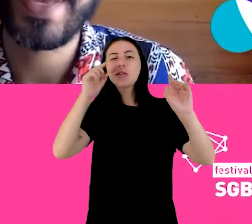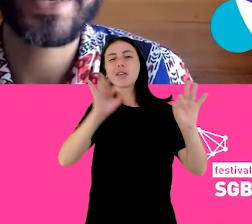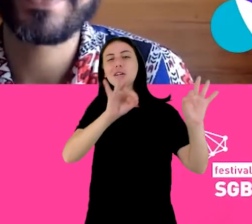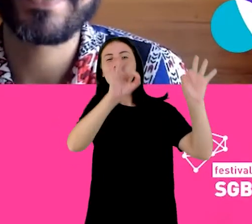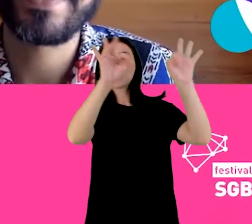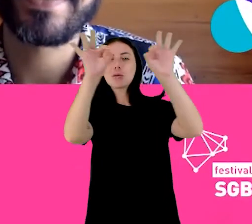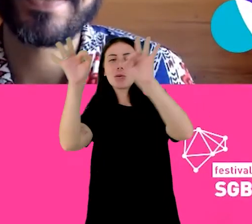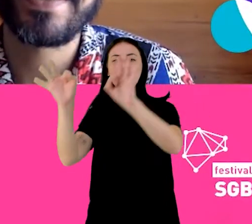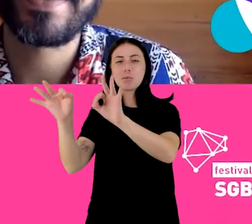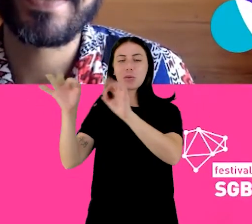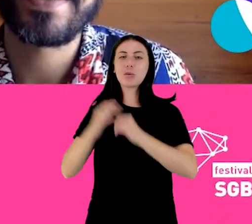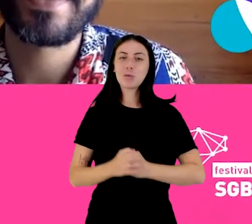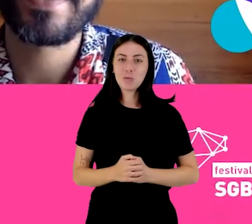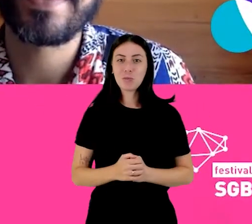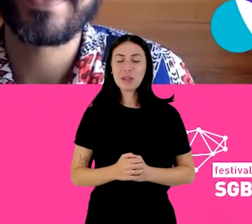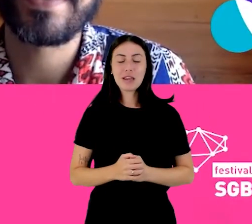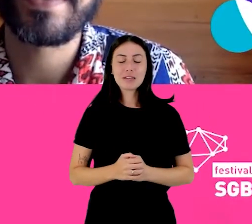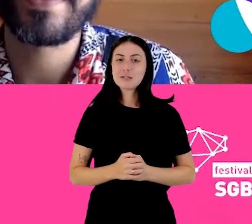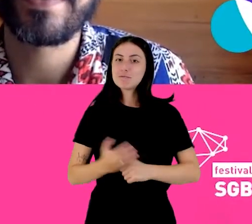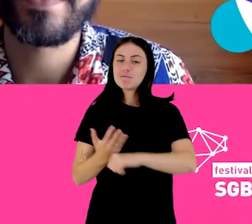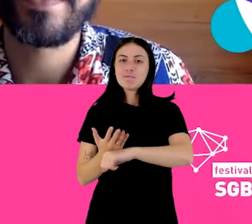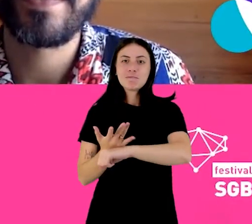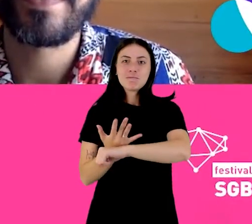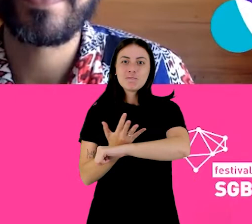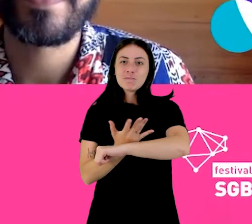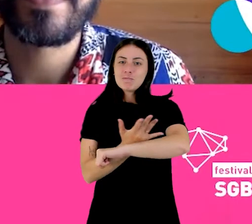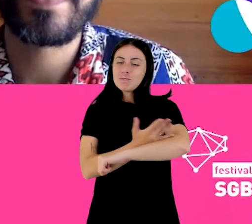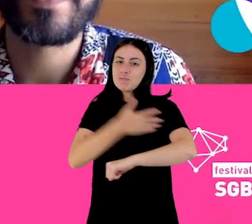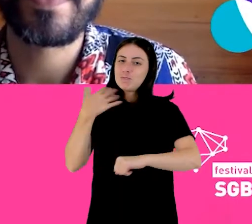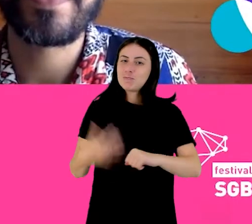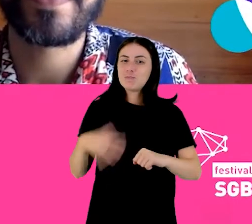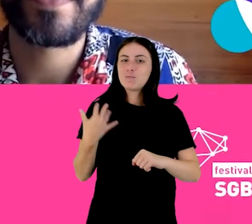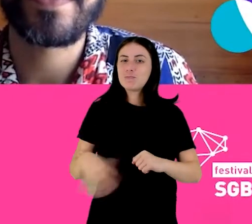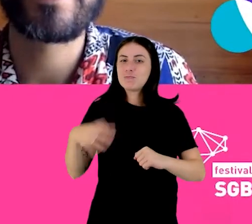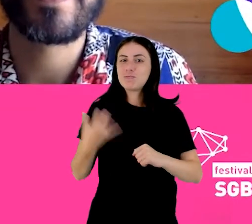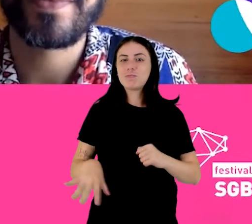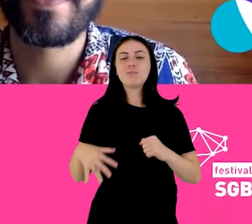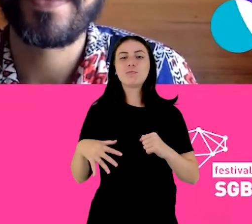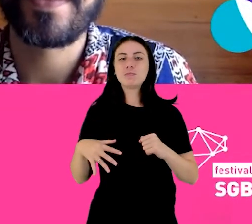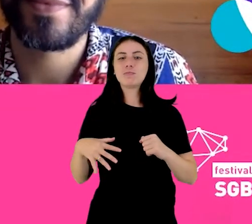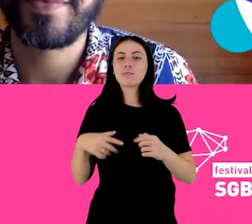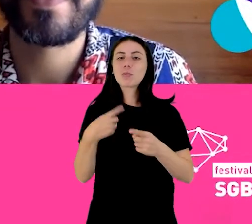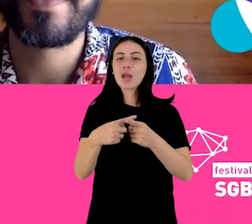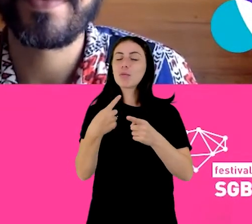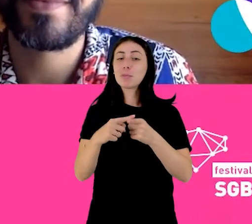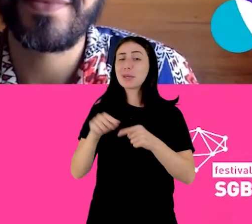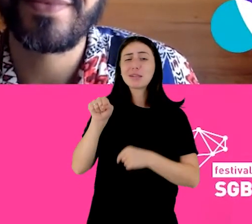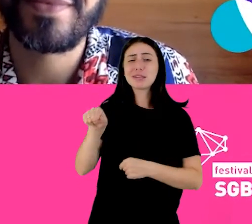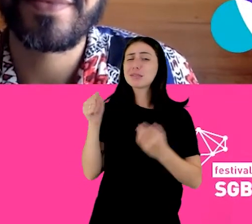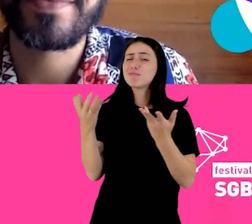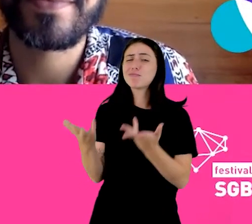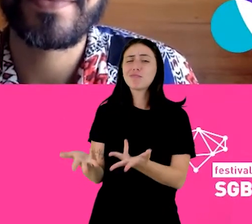gente participou da exibição e foi uma emoção ver o Sidney e o Belisário, e a gente olhando assim,